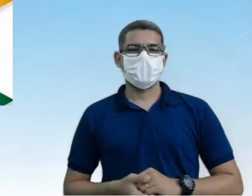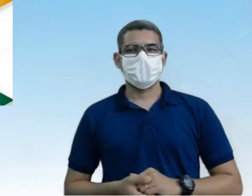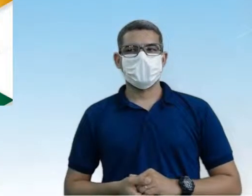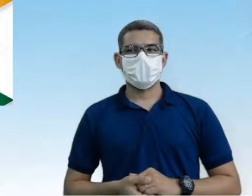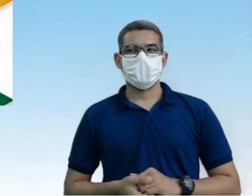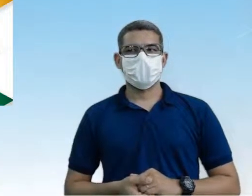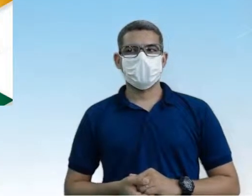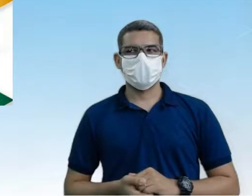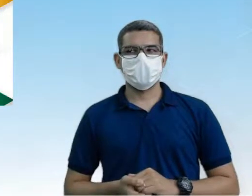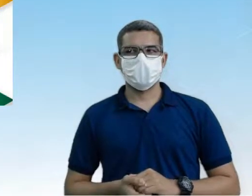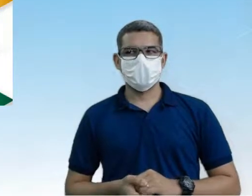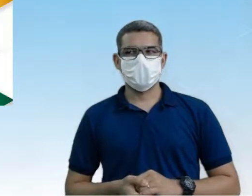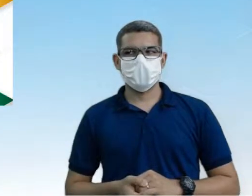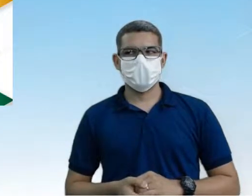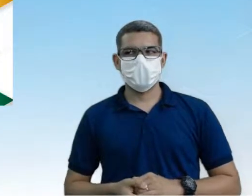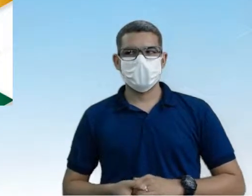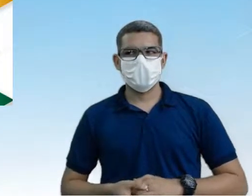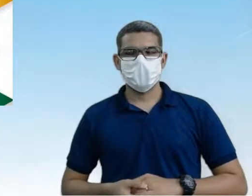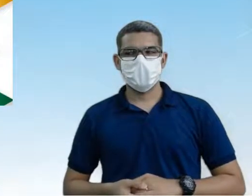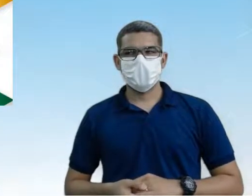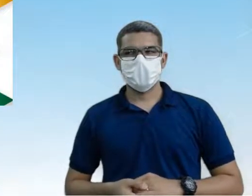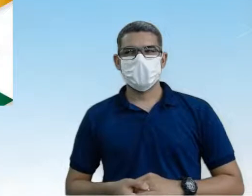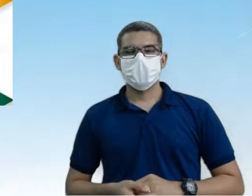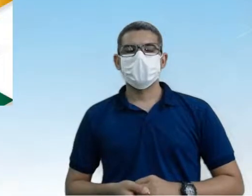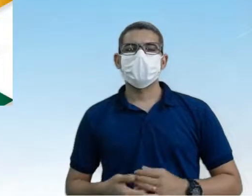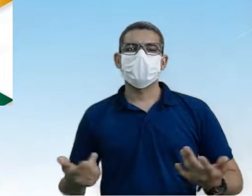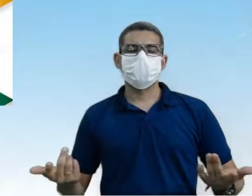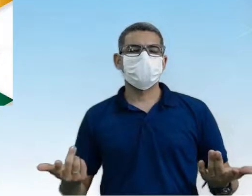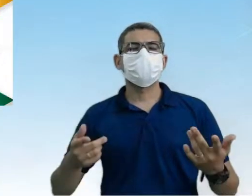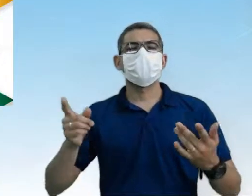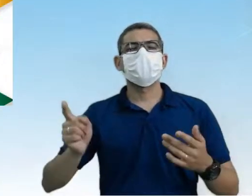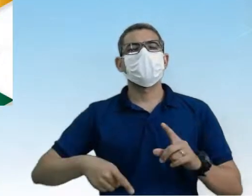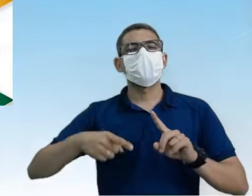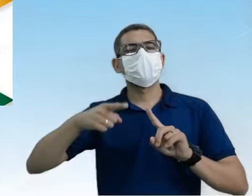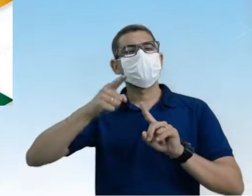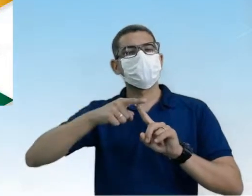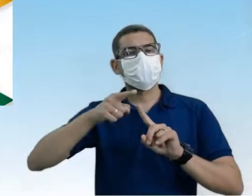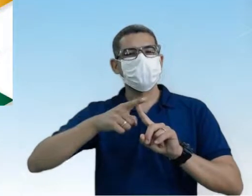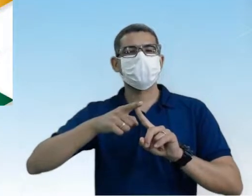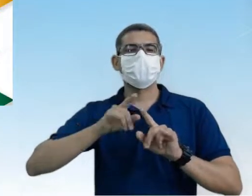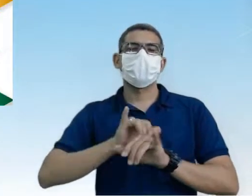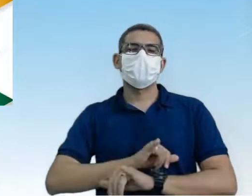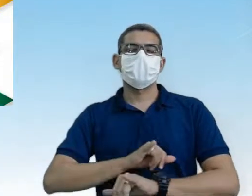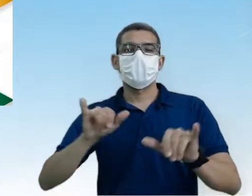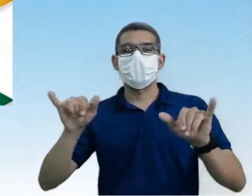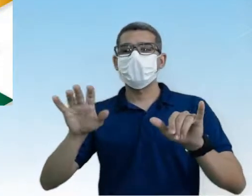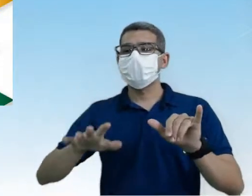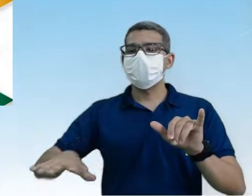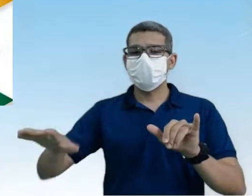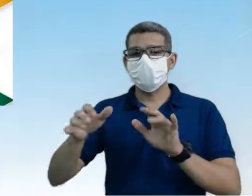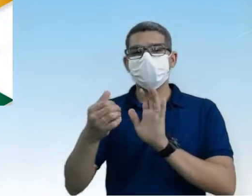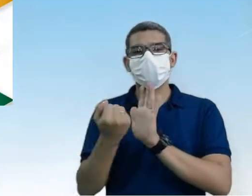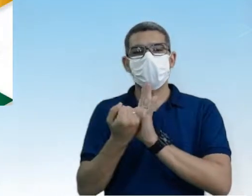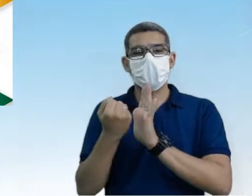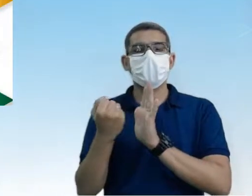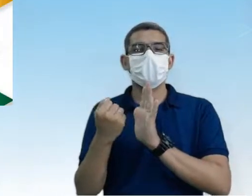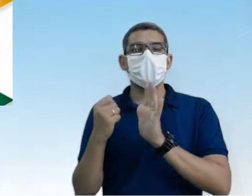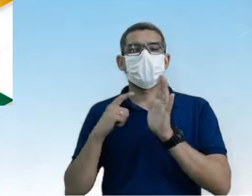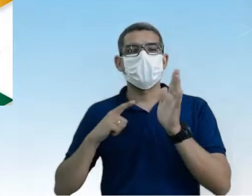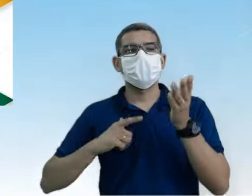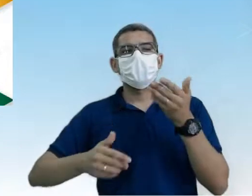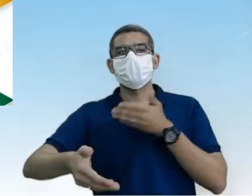brands dialogue with a wide audience. É um tipo de veículo que as marcas dialogam com a